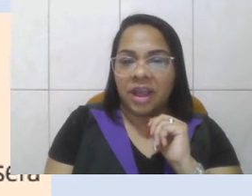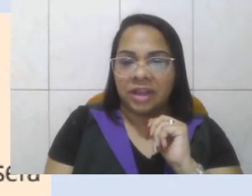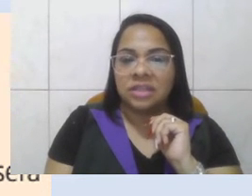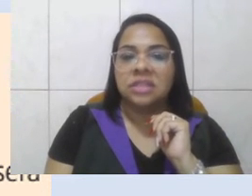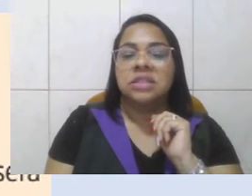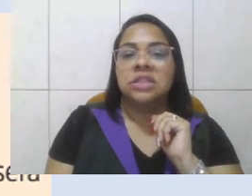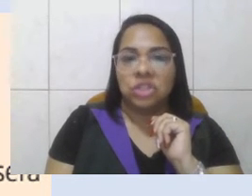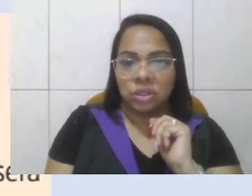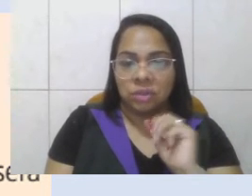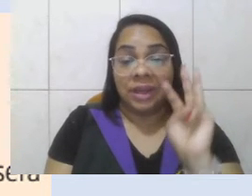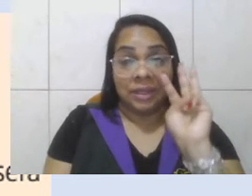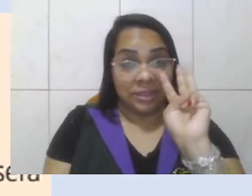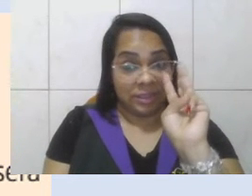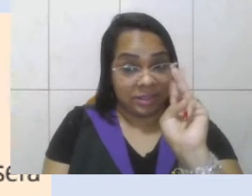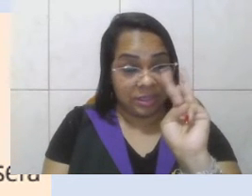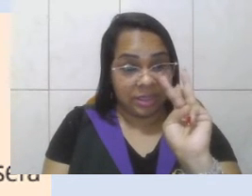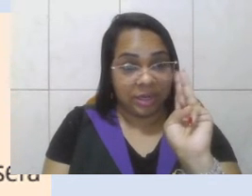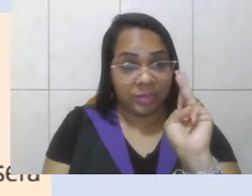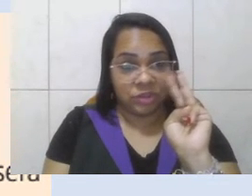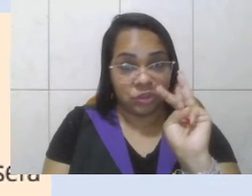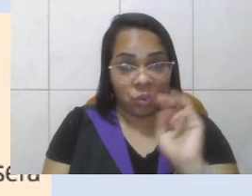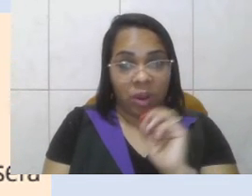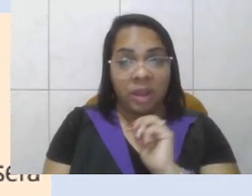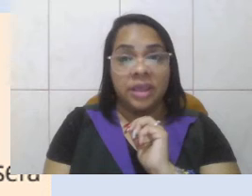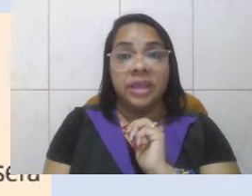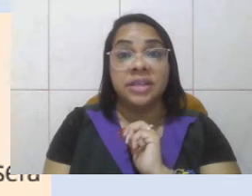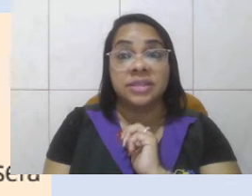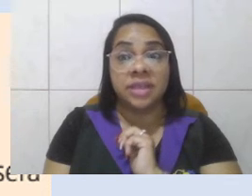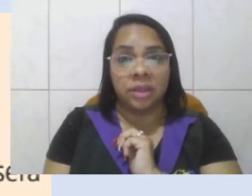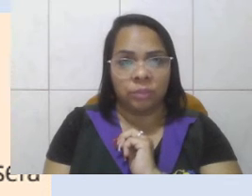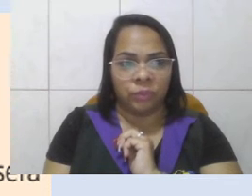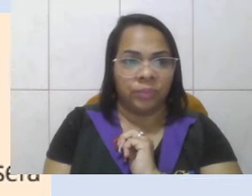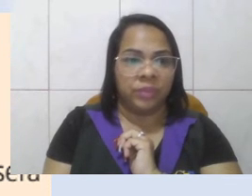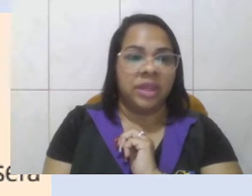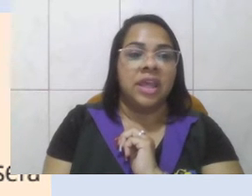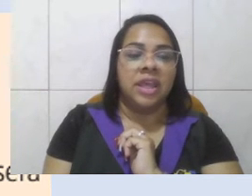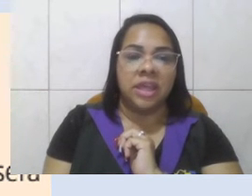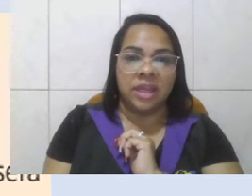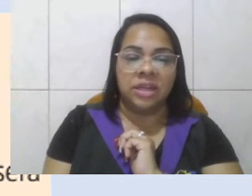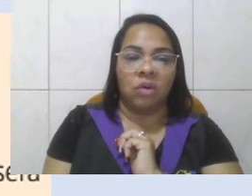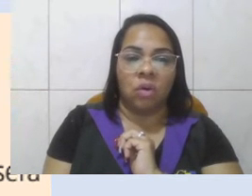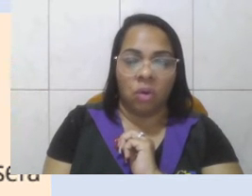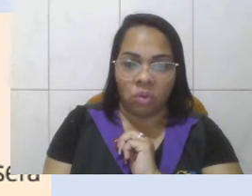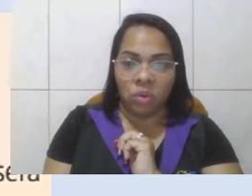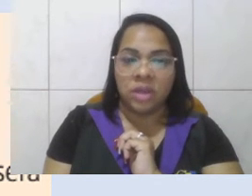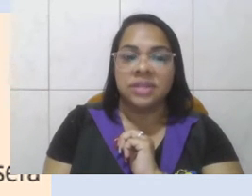se fala se chama terceira pessoa. Exemplo: